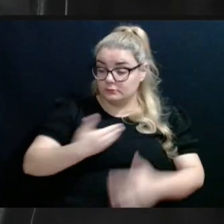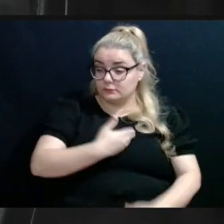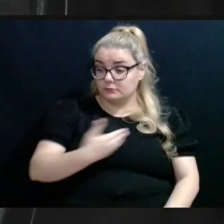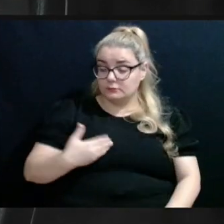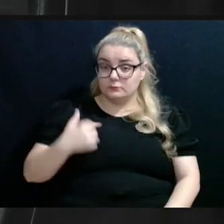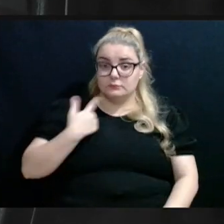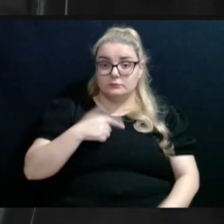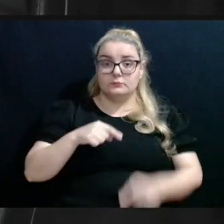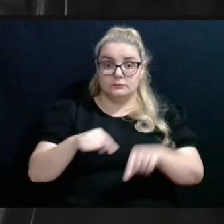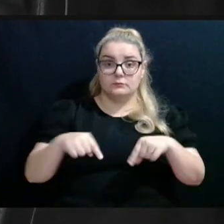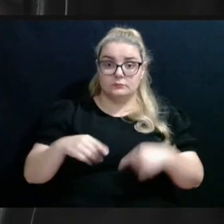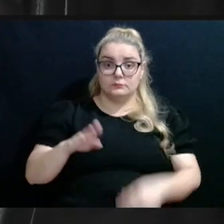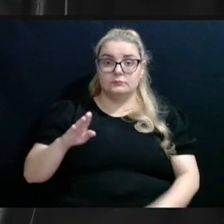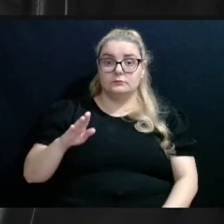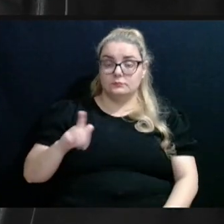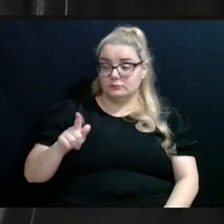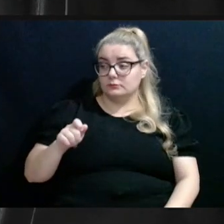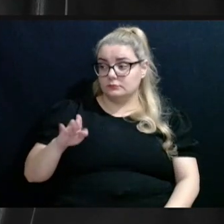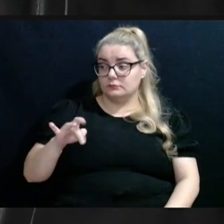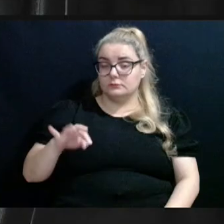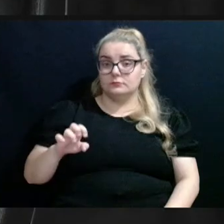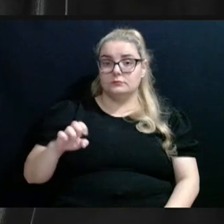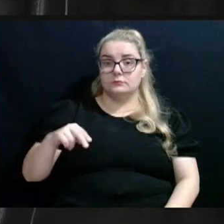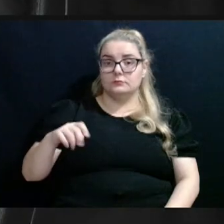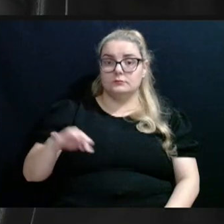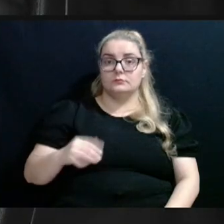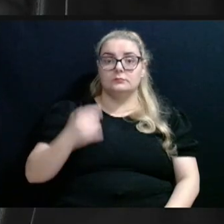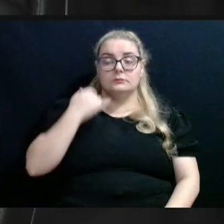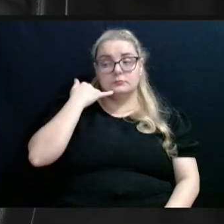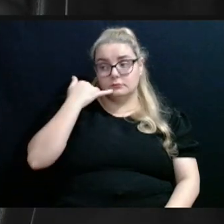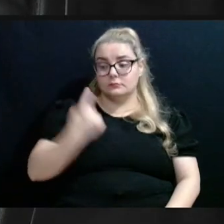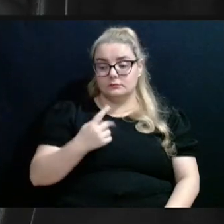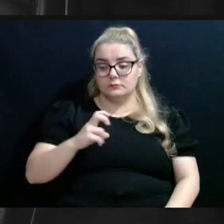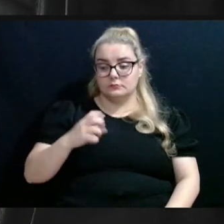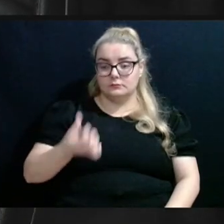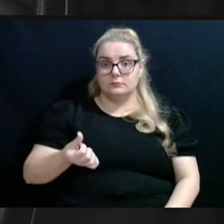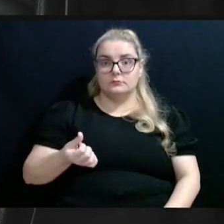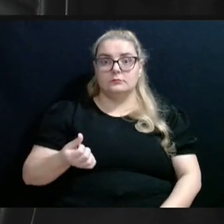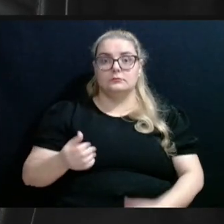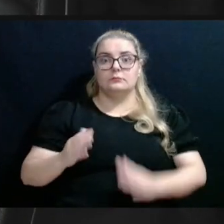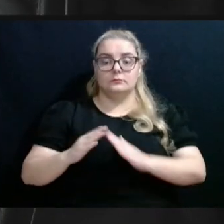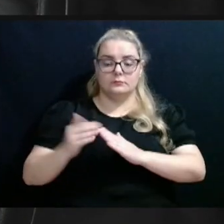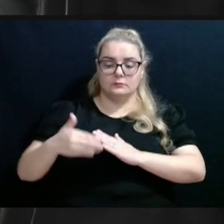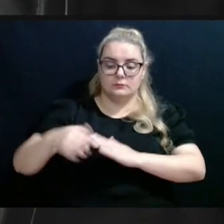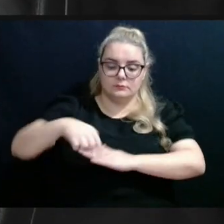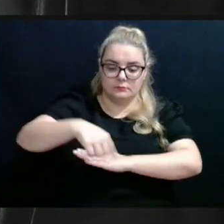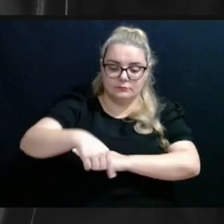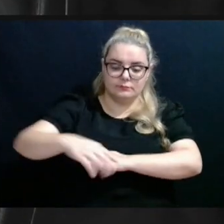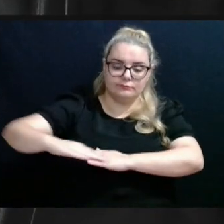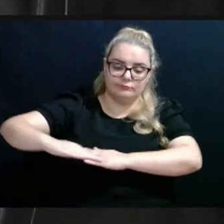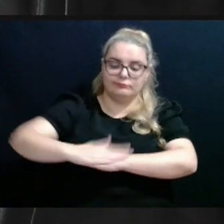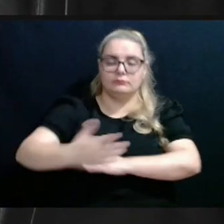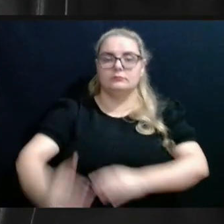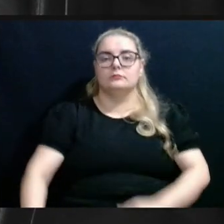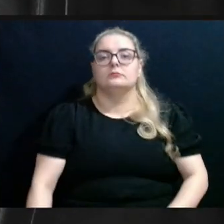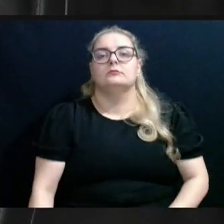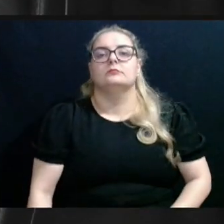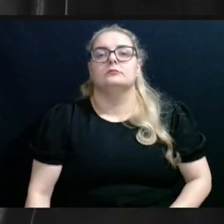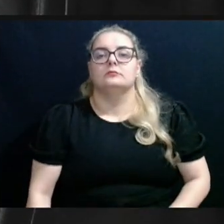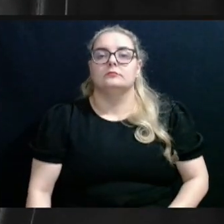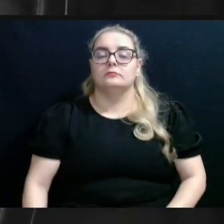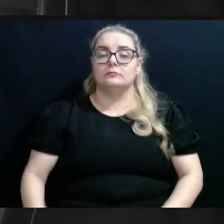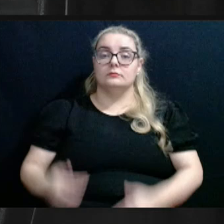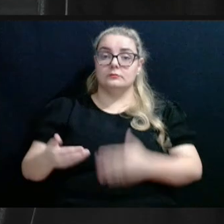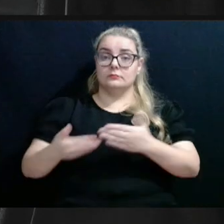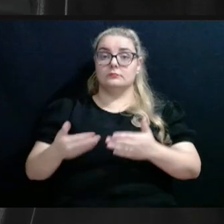para o 156 pedindo tapar um buraco que está incomodando ele na frente da casa dele. E aquele serviço acumula-se na